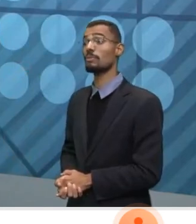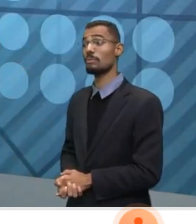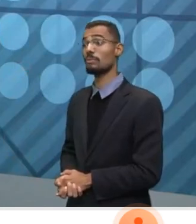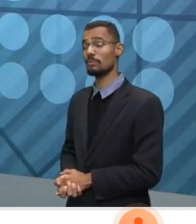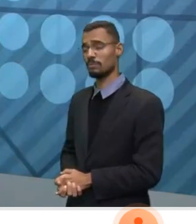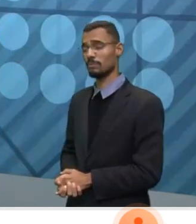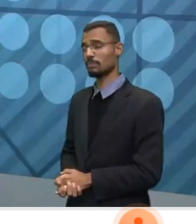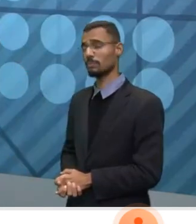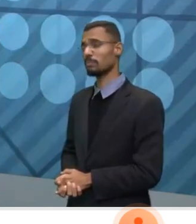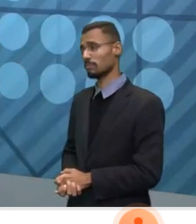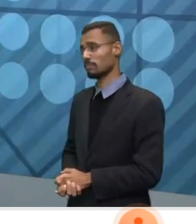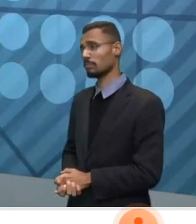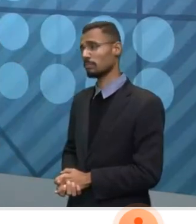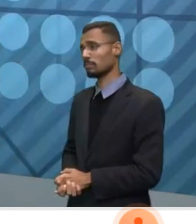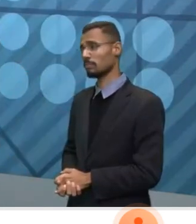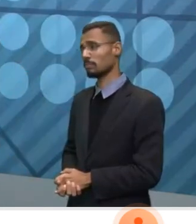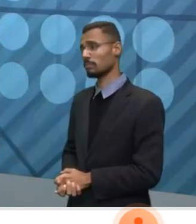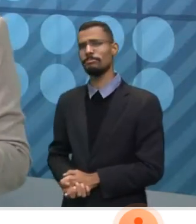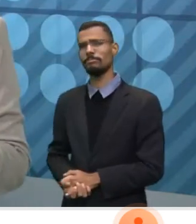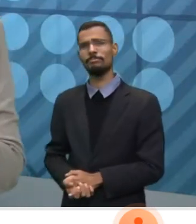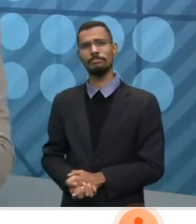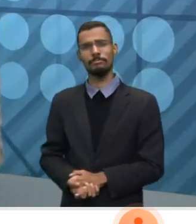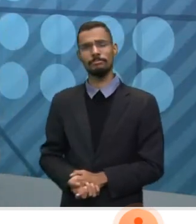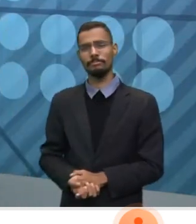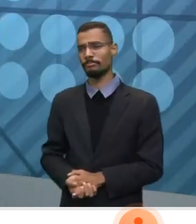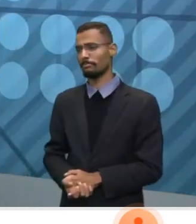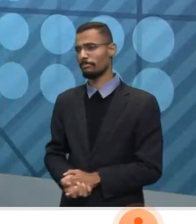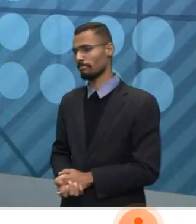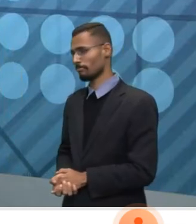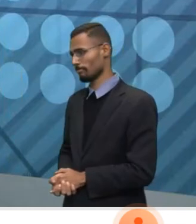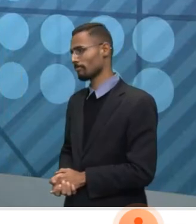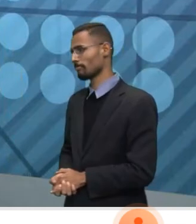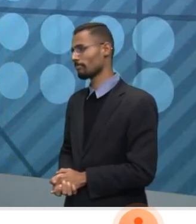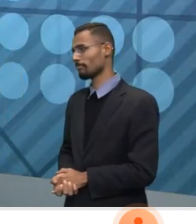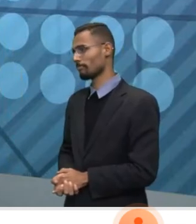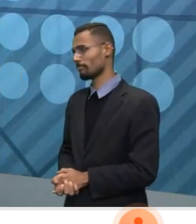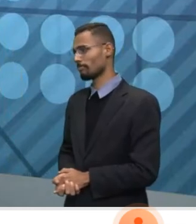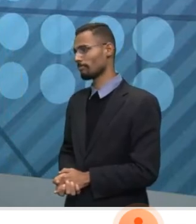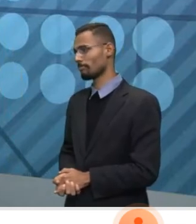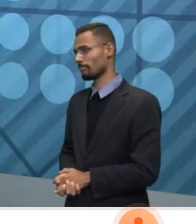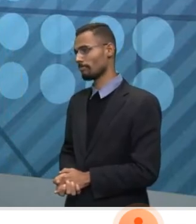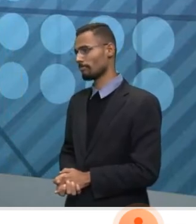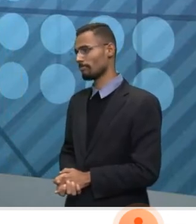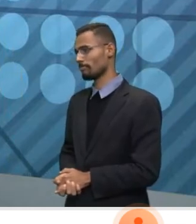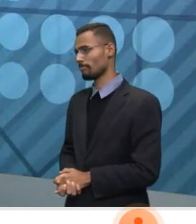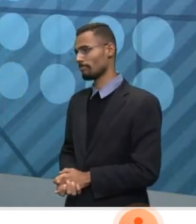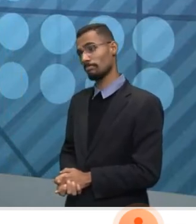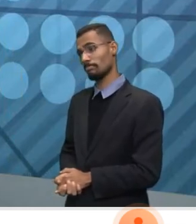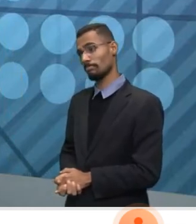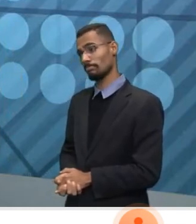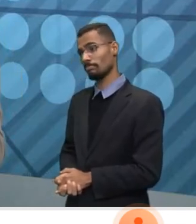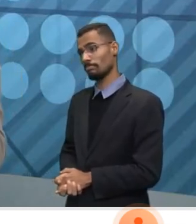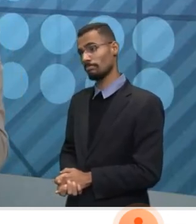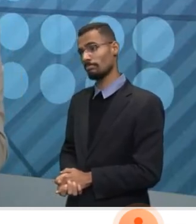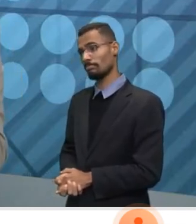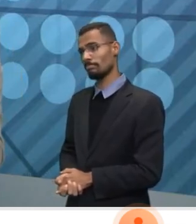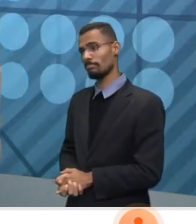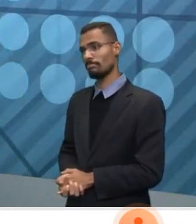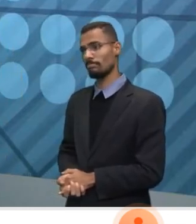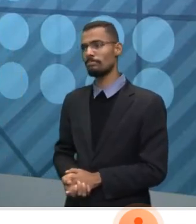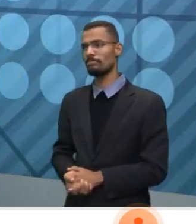passou. Enviar mensagem. Então, enviar mensagem. Esse